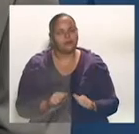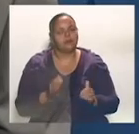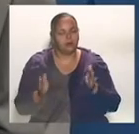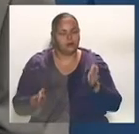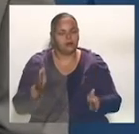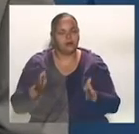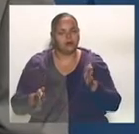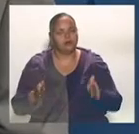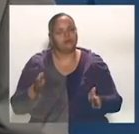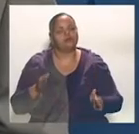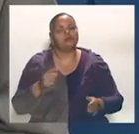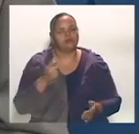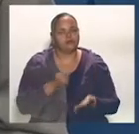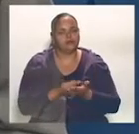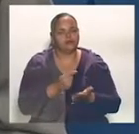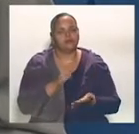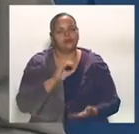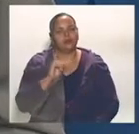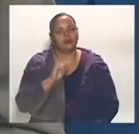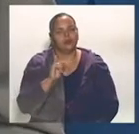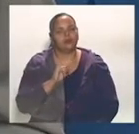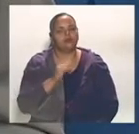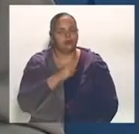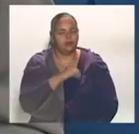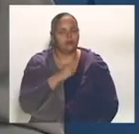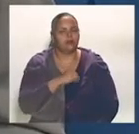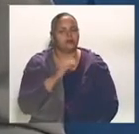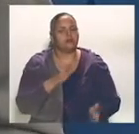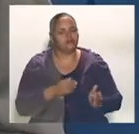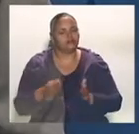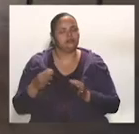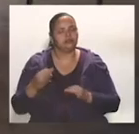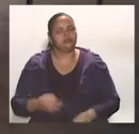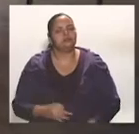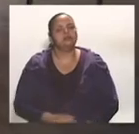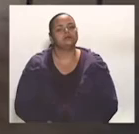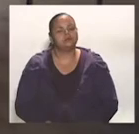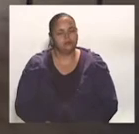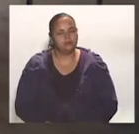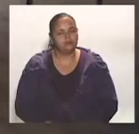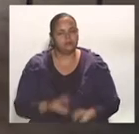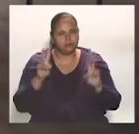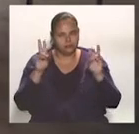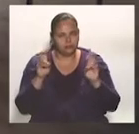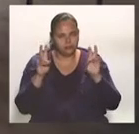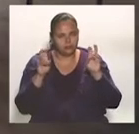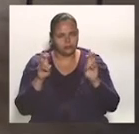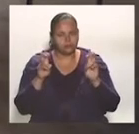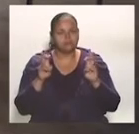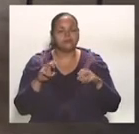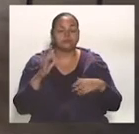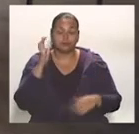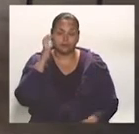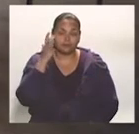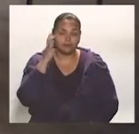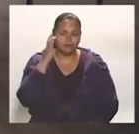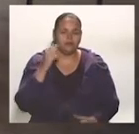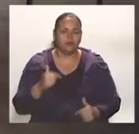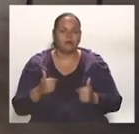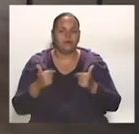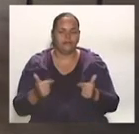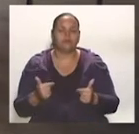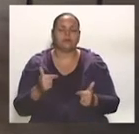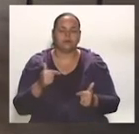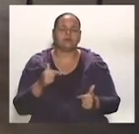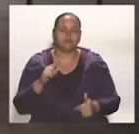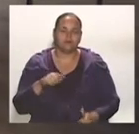a obrigação do pagamento de impostos e salários em dia. Martim, nesse tema, Acho que foi um avanço,